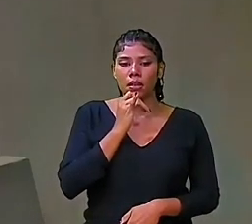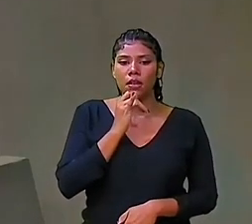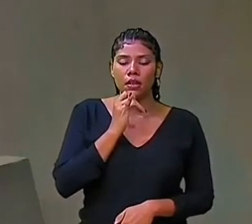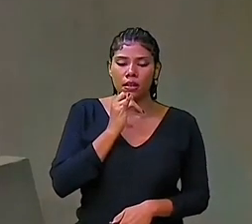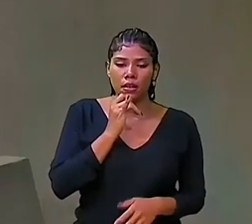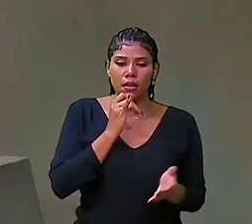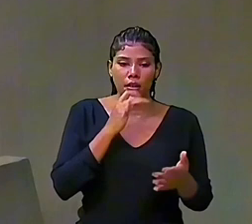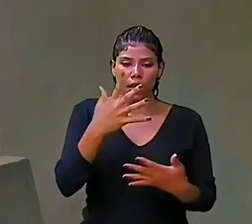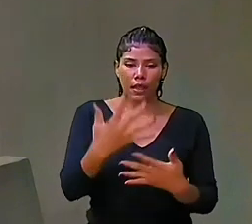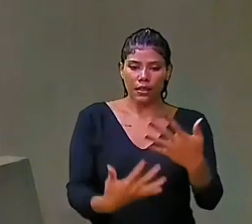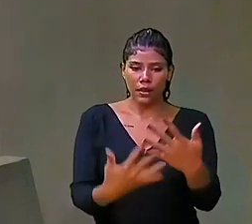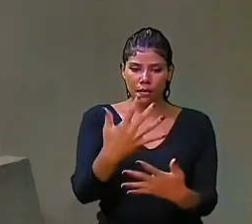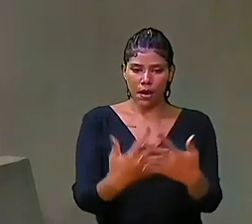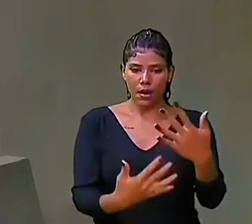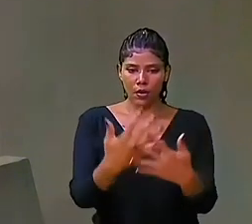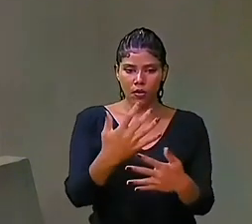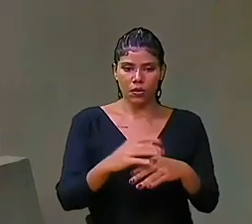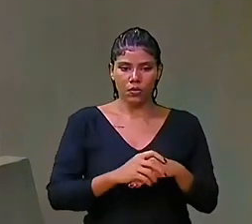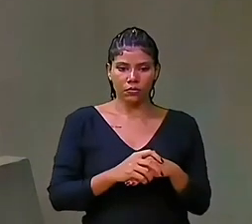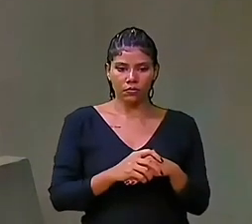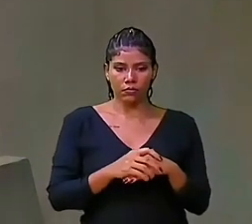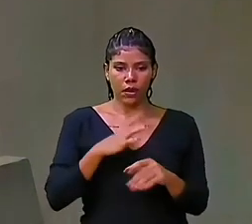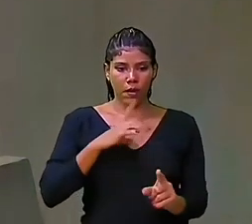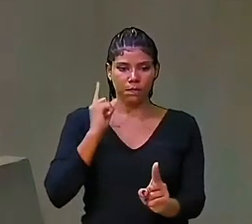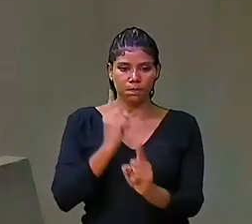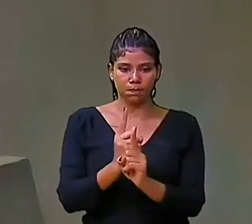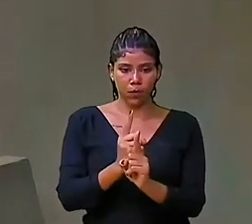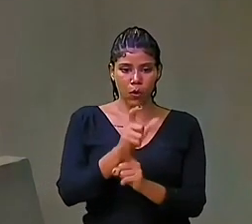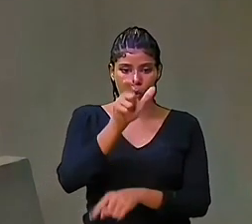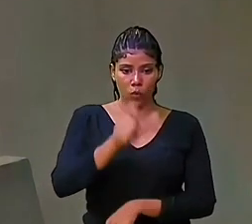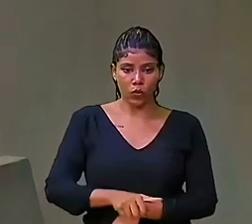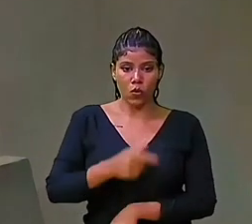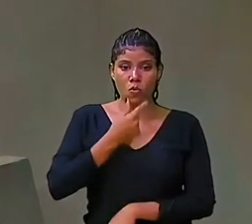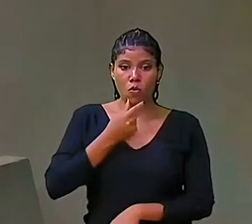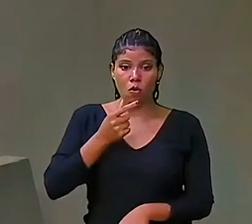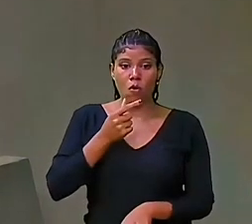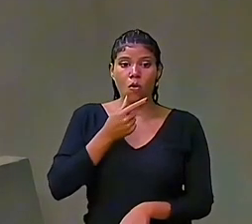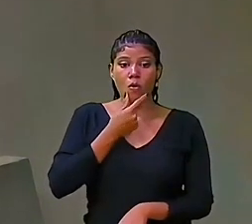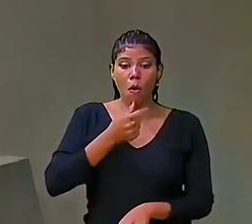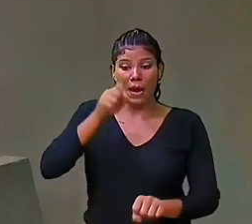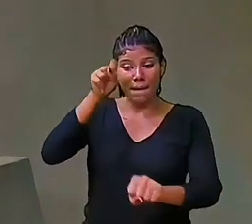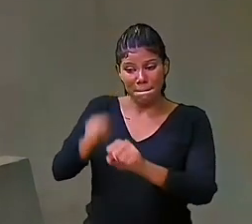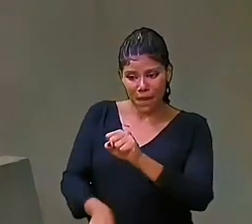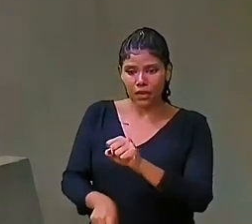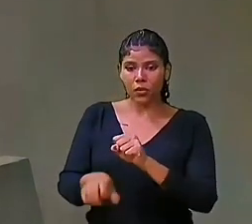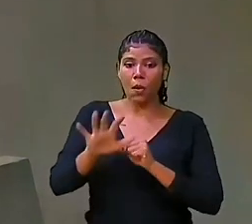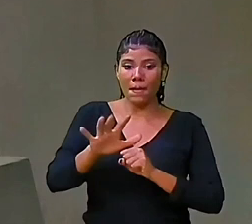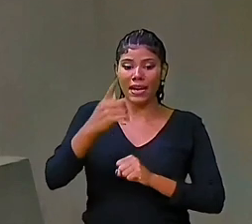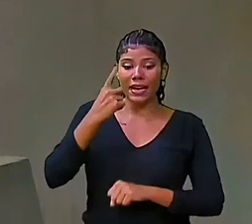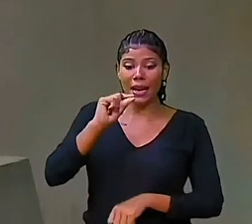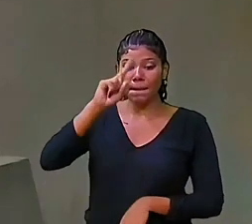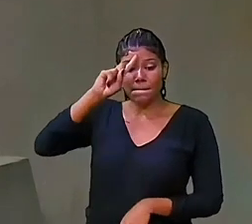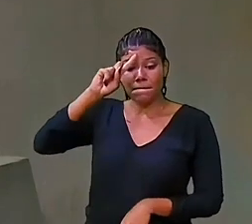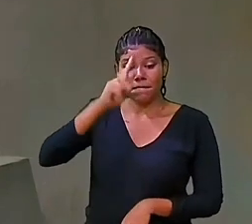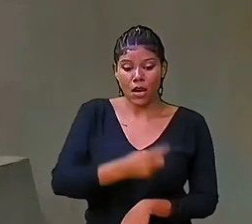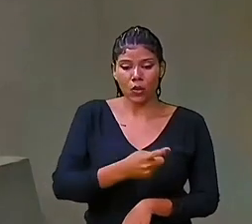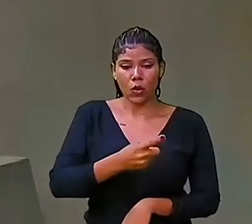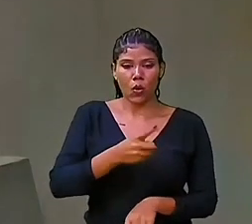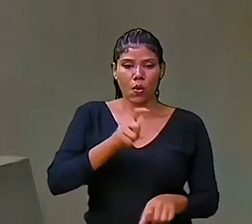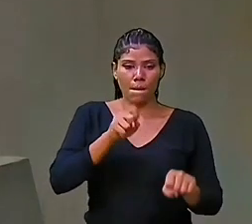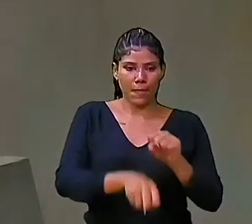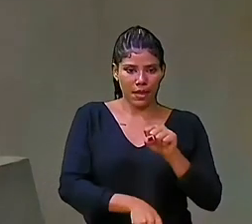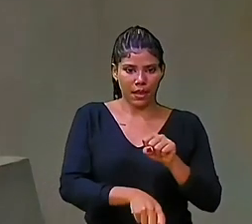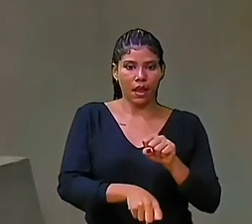executor? Chegou-se ao executor. Ele está preso. Mas todo executor tem um mandante. E todo